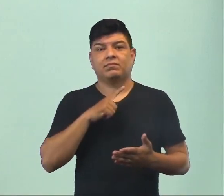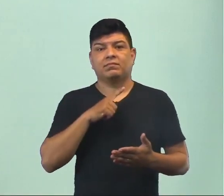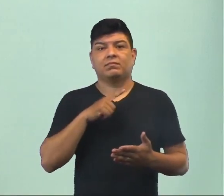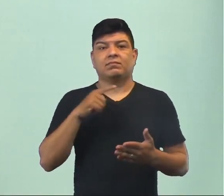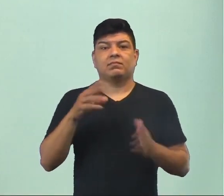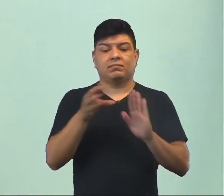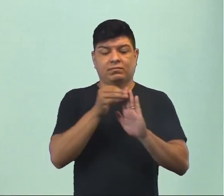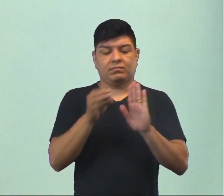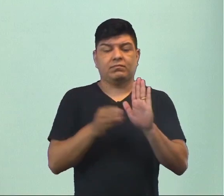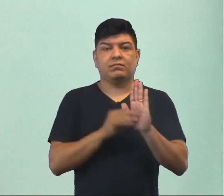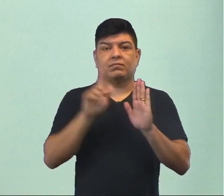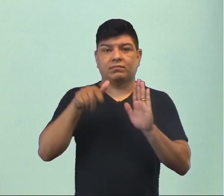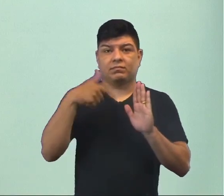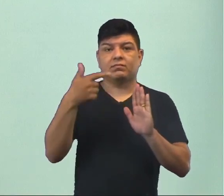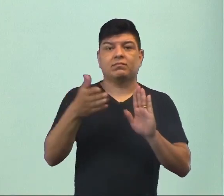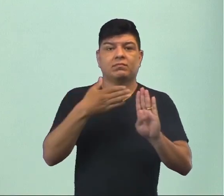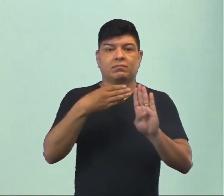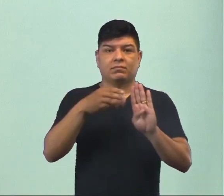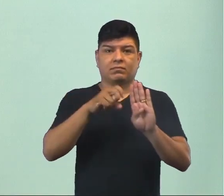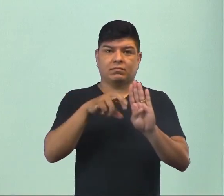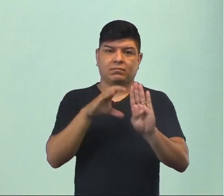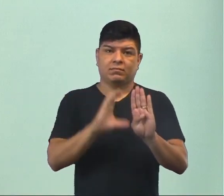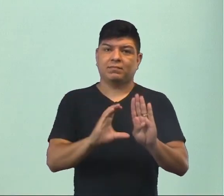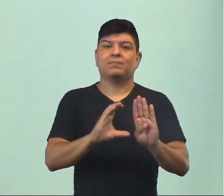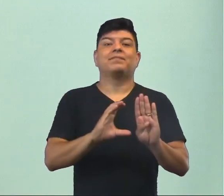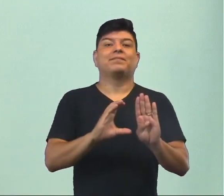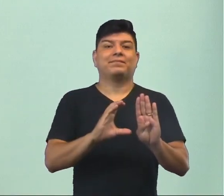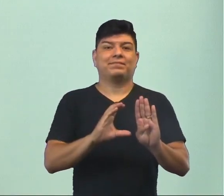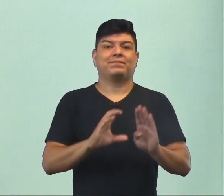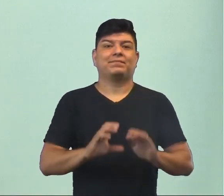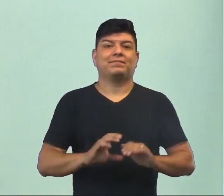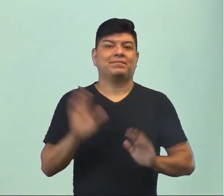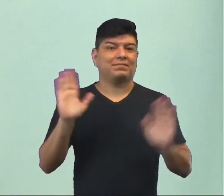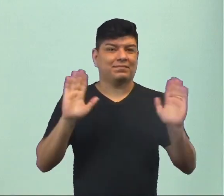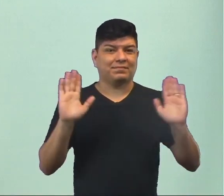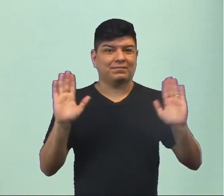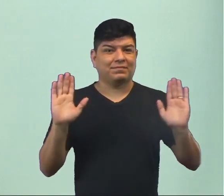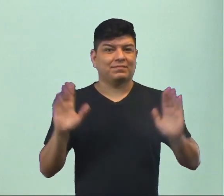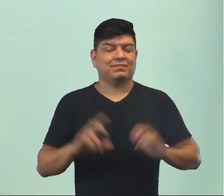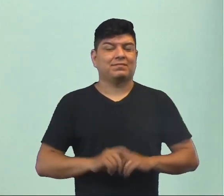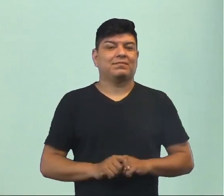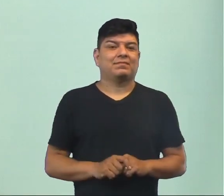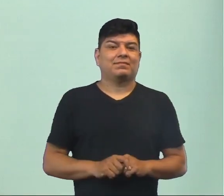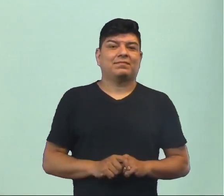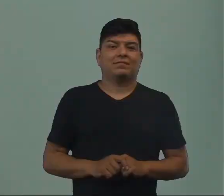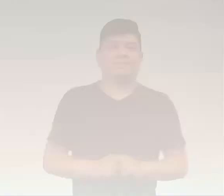este conteúdo e os demais, acesse a plataforma Eduque. Até a próxima aula.